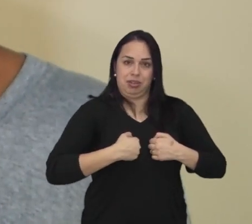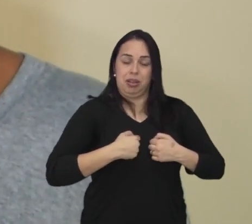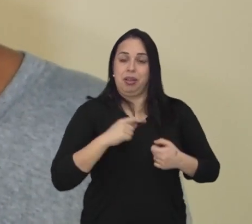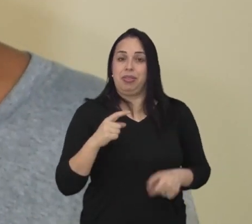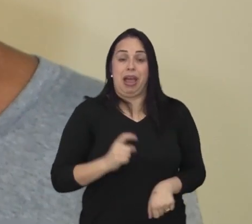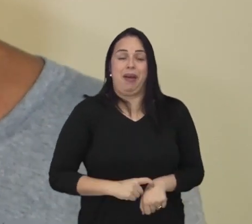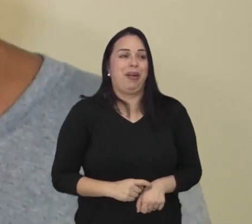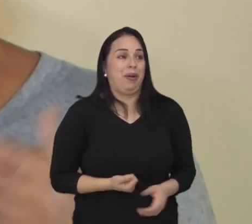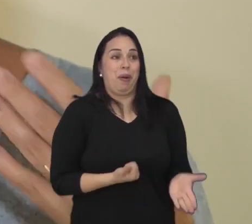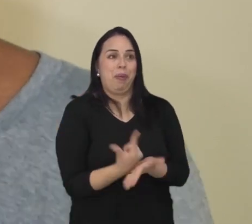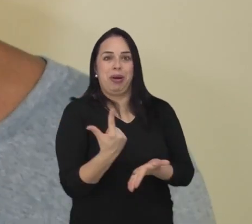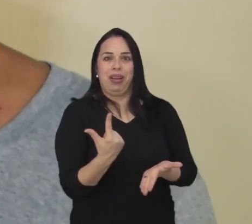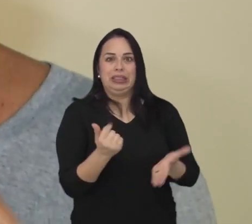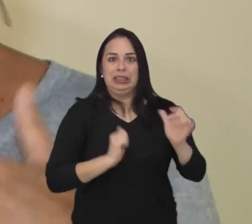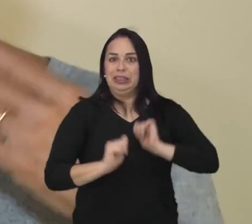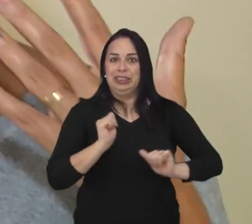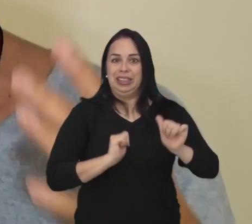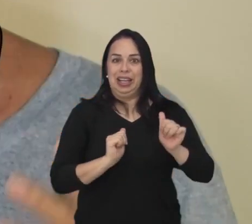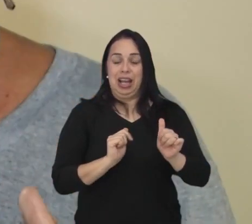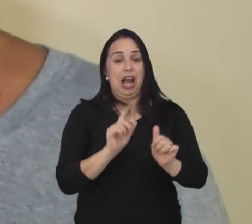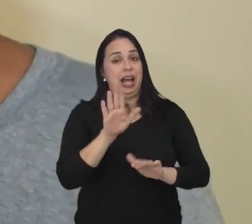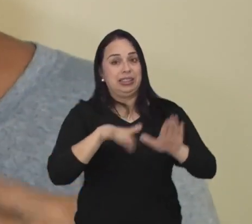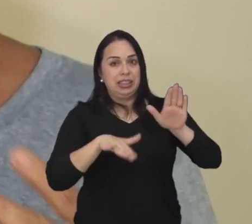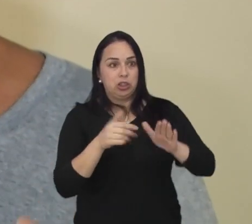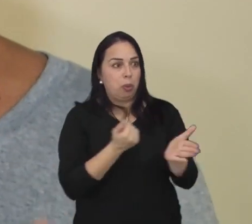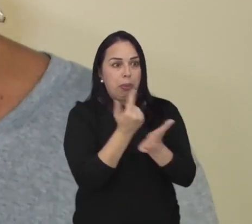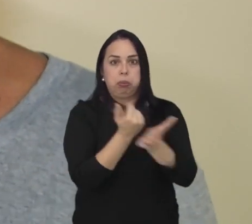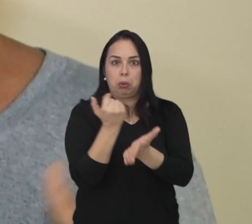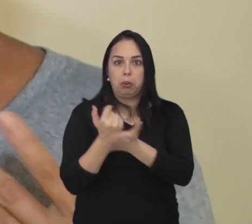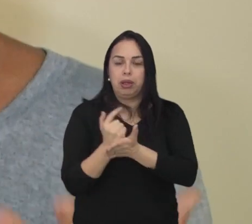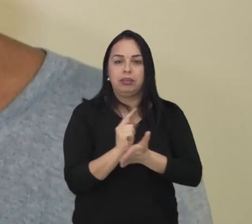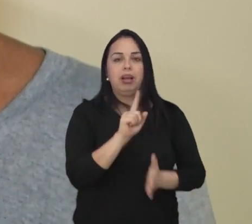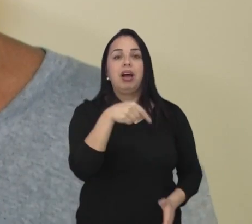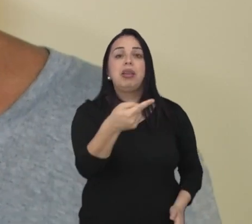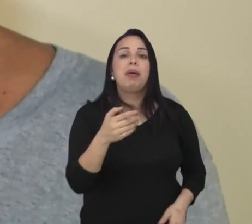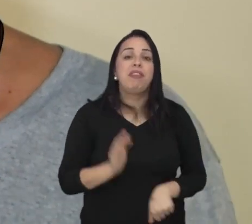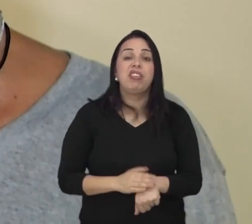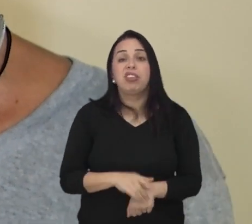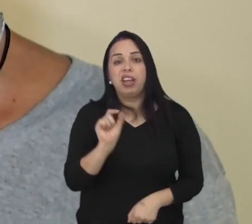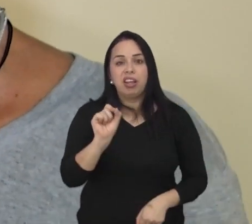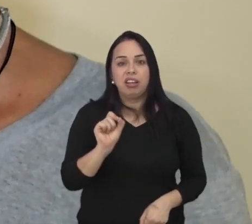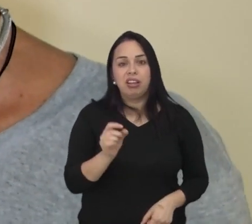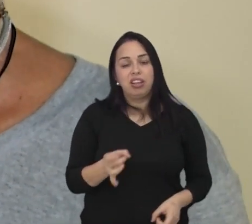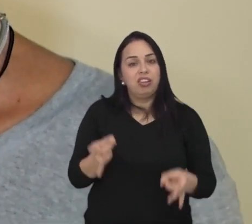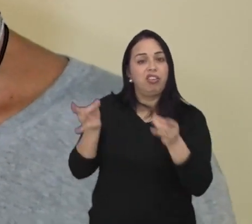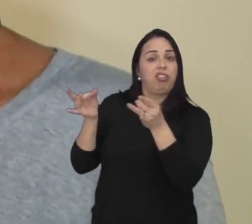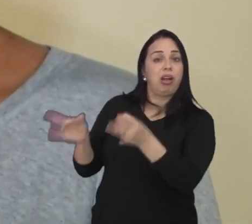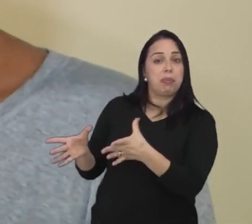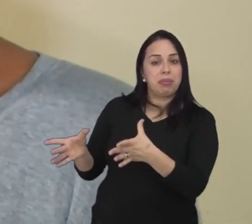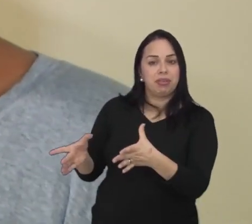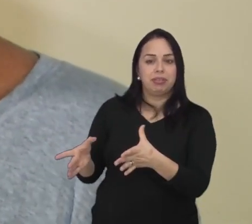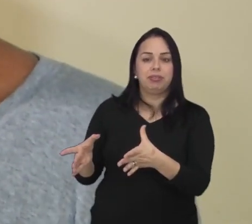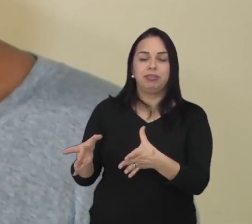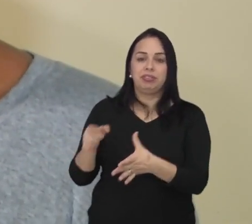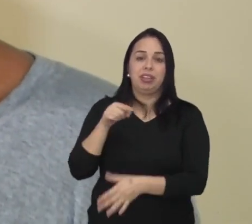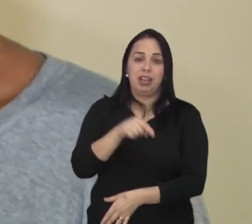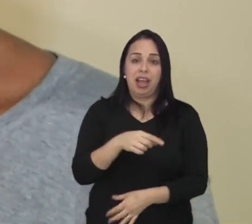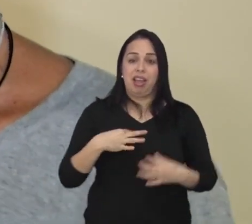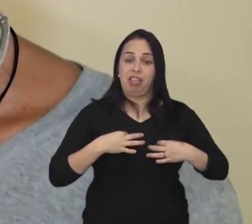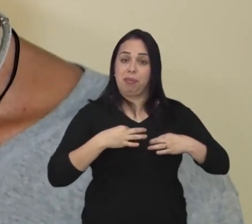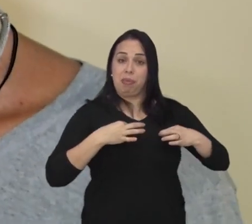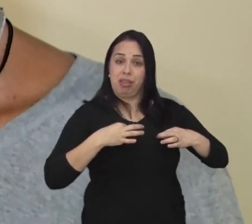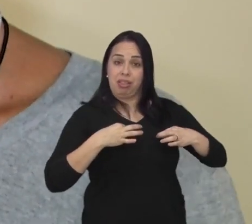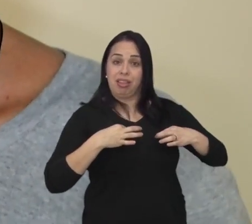uma peça, às vezes por impulso, compramos mais de uma peça, e depois o que a gente faz? A gente descarta essa